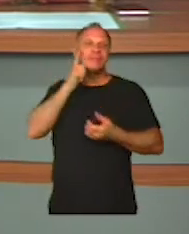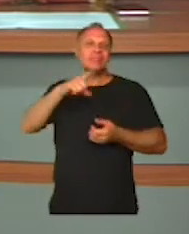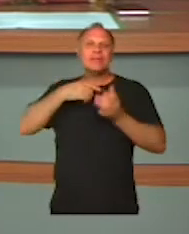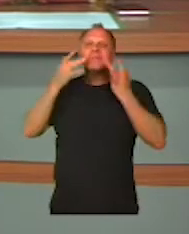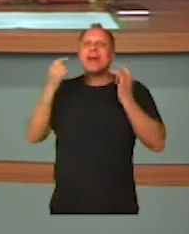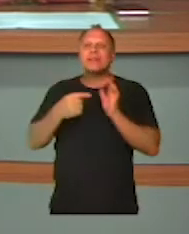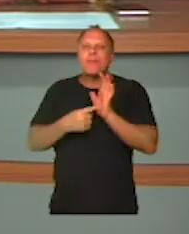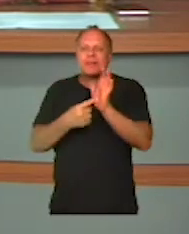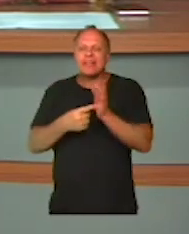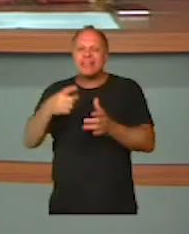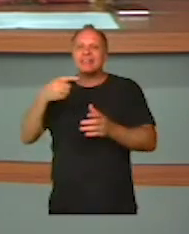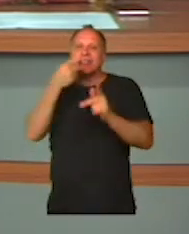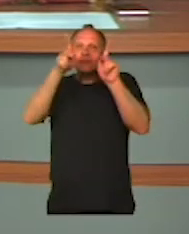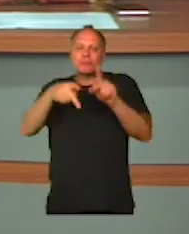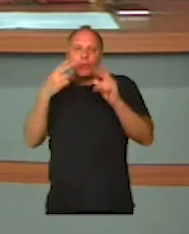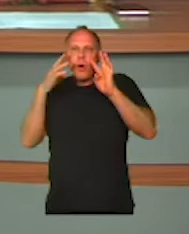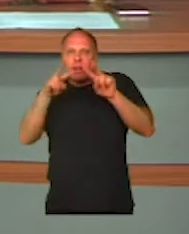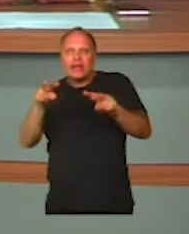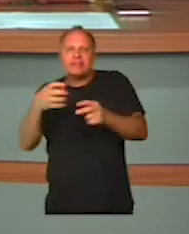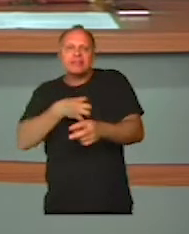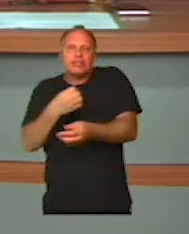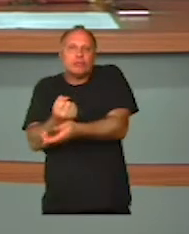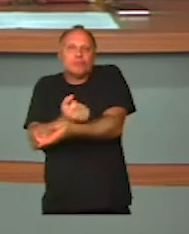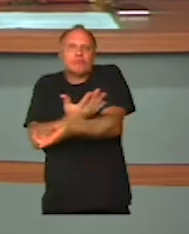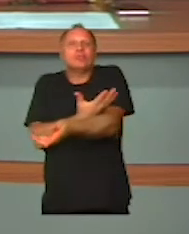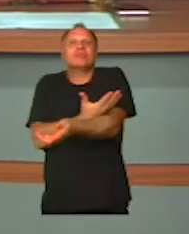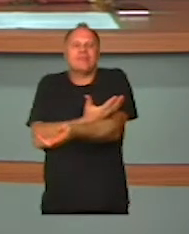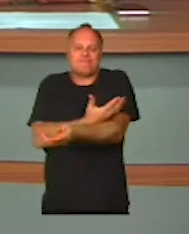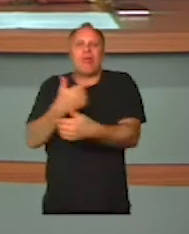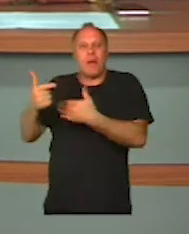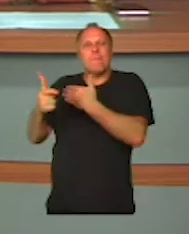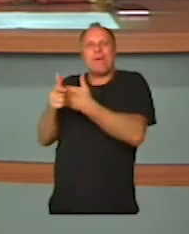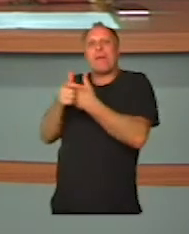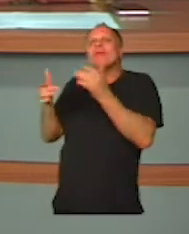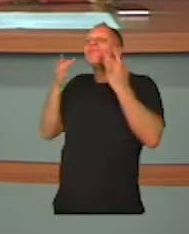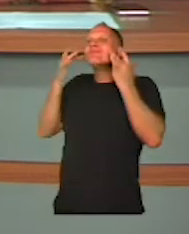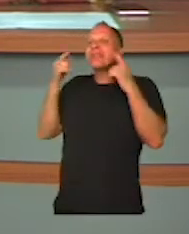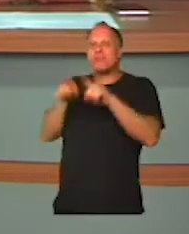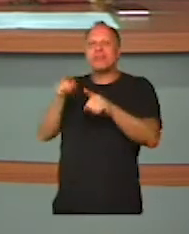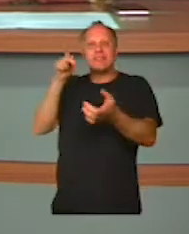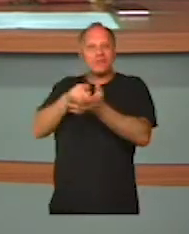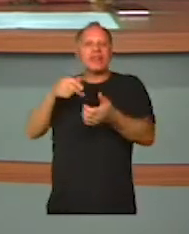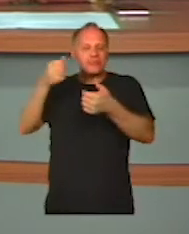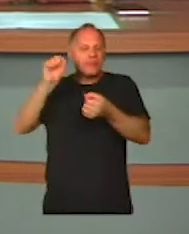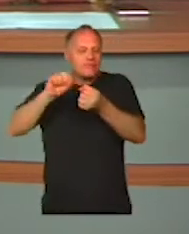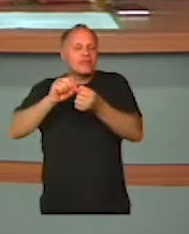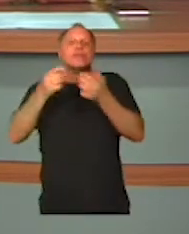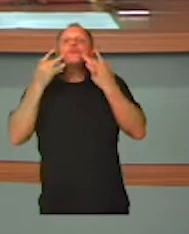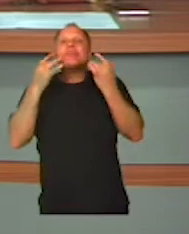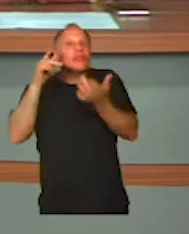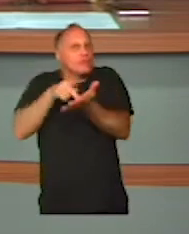que... Né? Que é esse isso. O papel do teatro, na verdade, né? Despertar emoções. Vê, nós realmente estamos fazendo teatro.